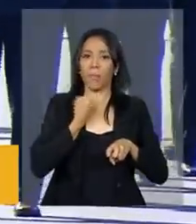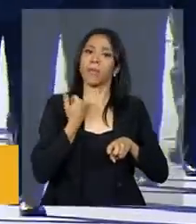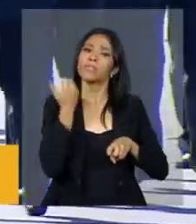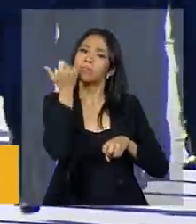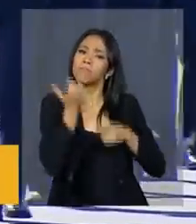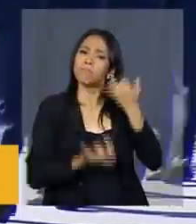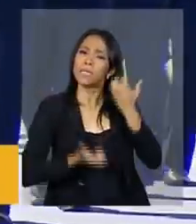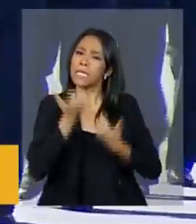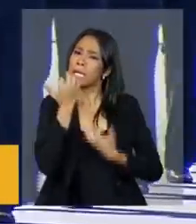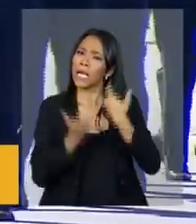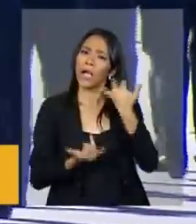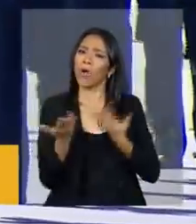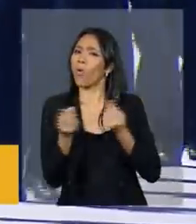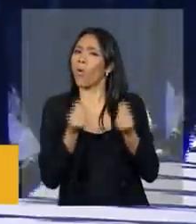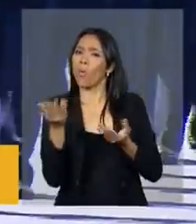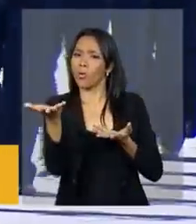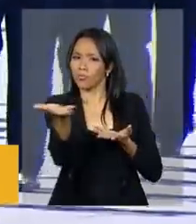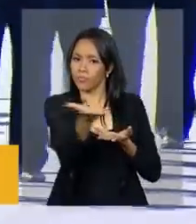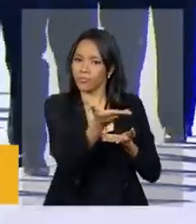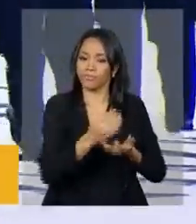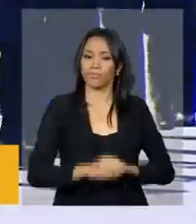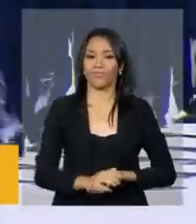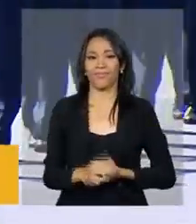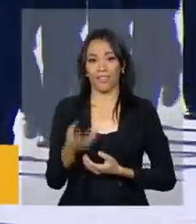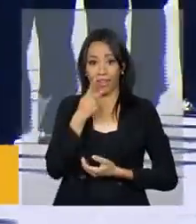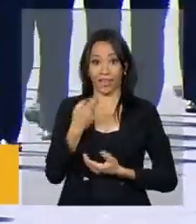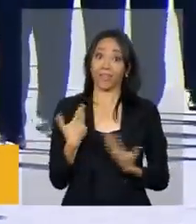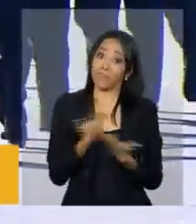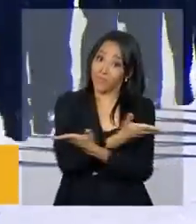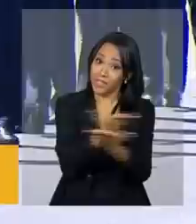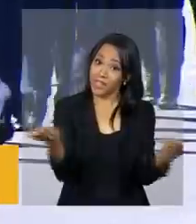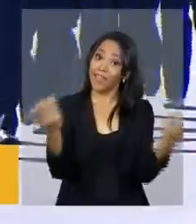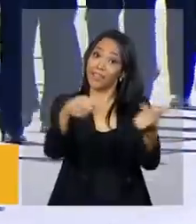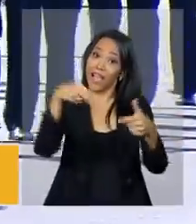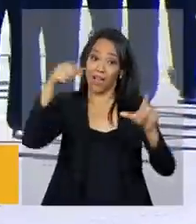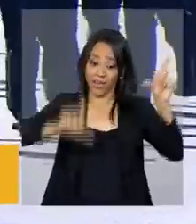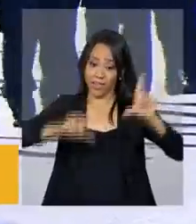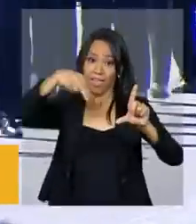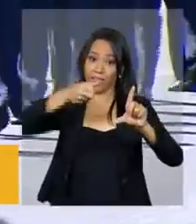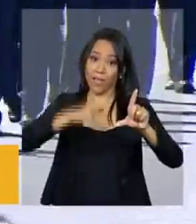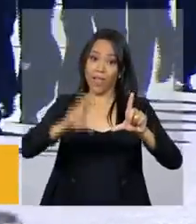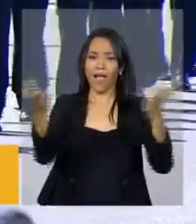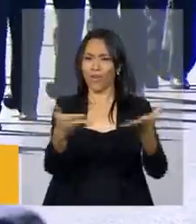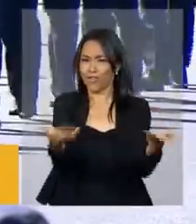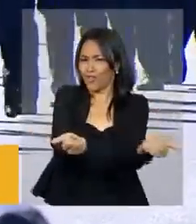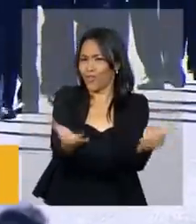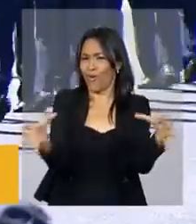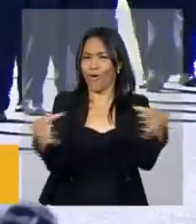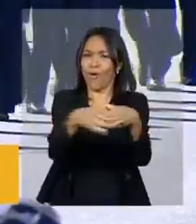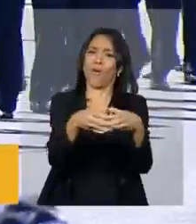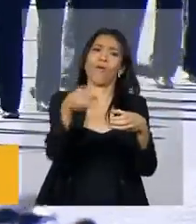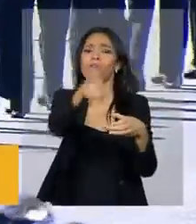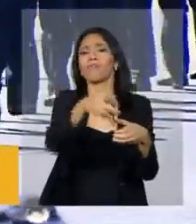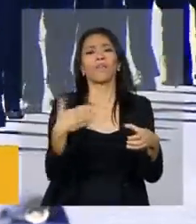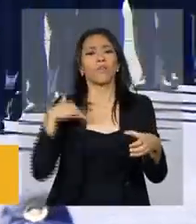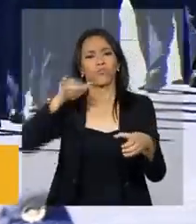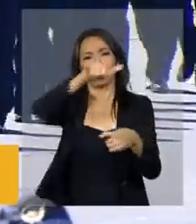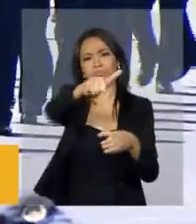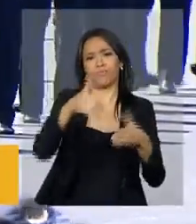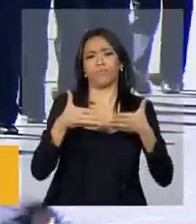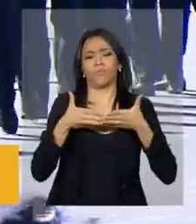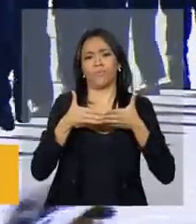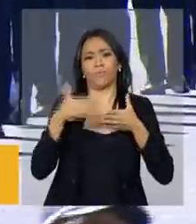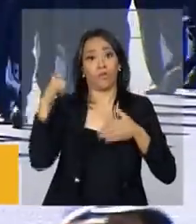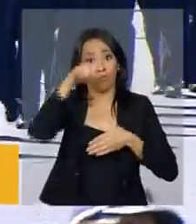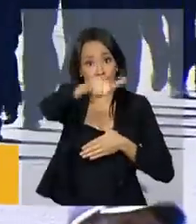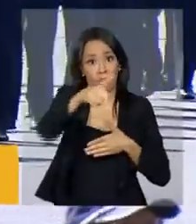Aérea Brasileira. Salve para você que nos acompanha aqui na TV NBR. Entra agora em campo a força mais jovem das Forças Armadas, Força Aérea Brasileira. Então nós